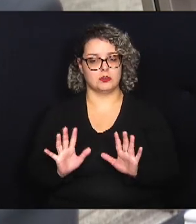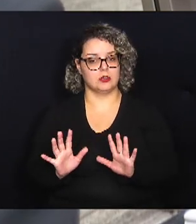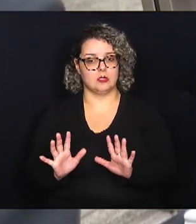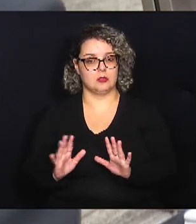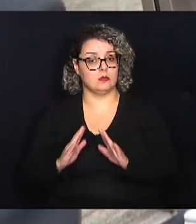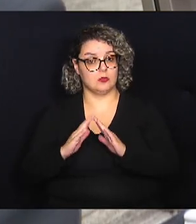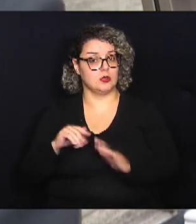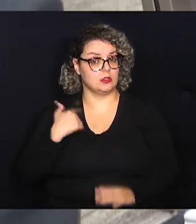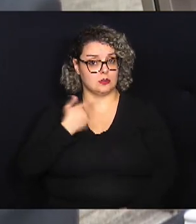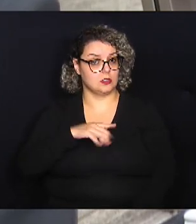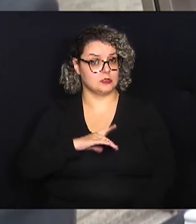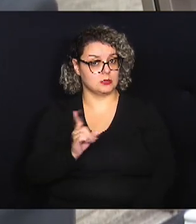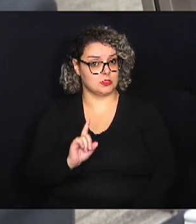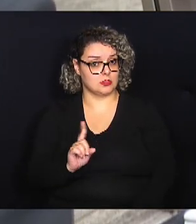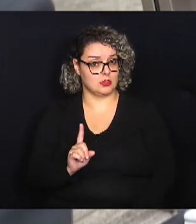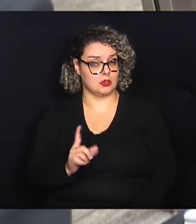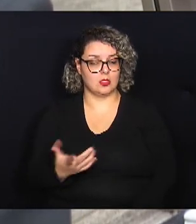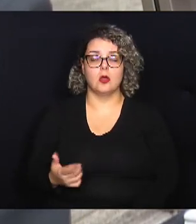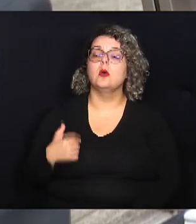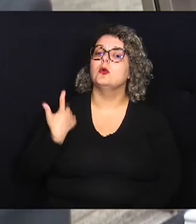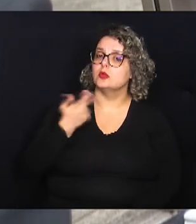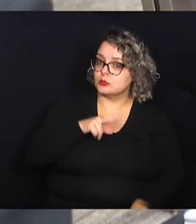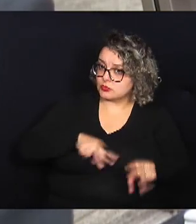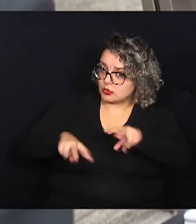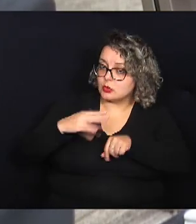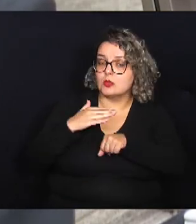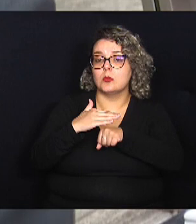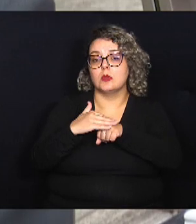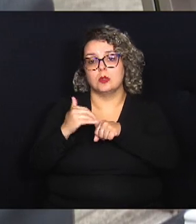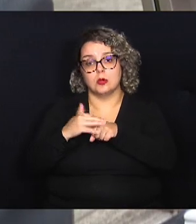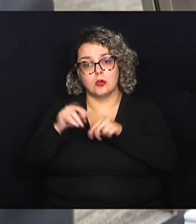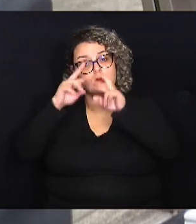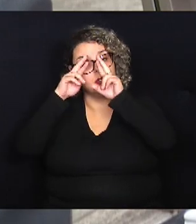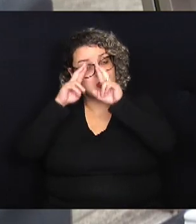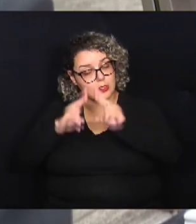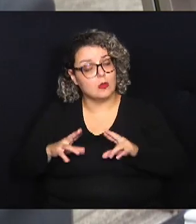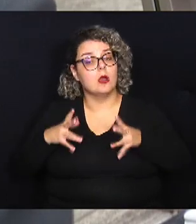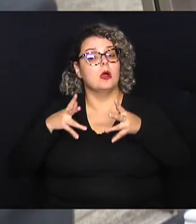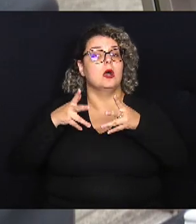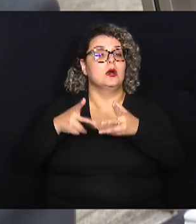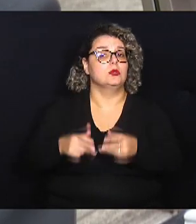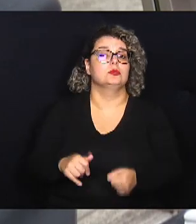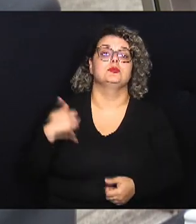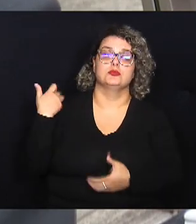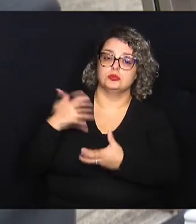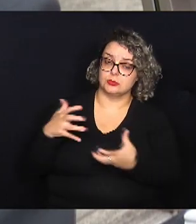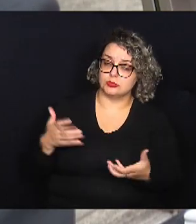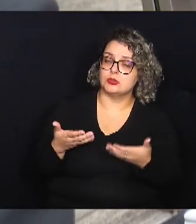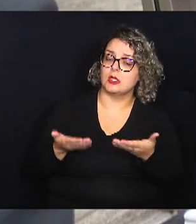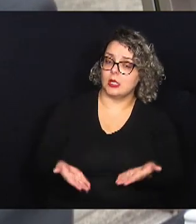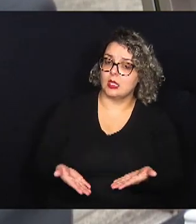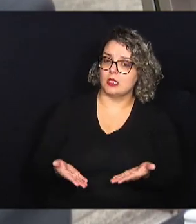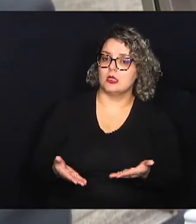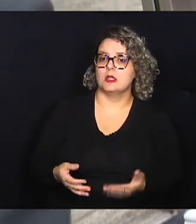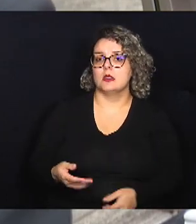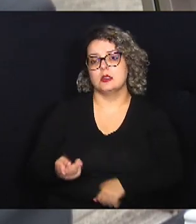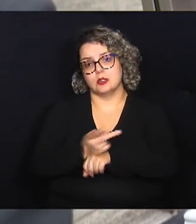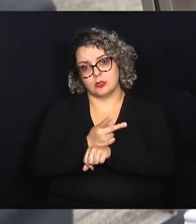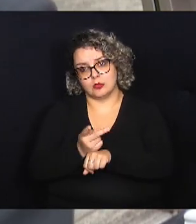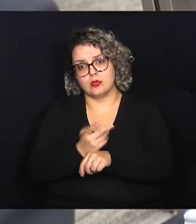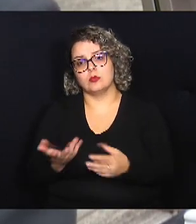nossa cidade. Por isso, nosso olhar carinhoso, respeitoso e, sem dúvida nenhuma, de busca, né,